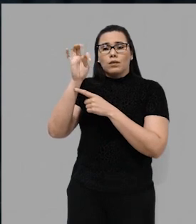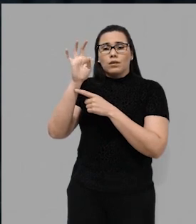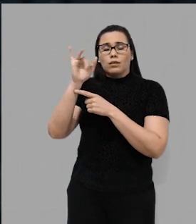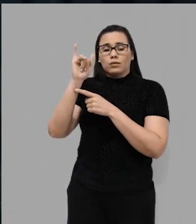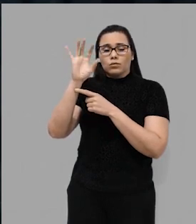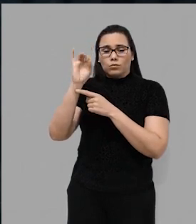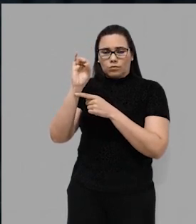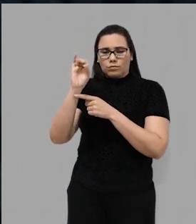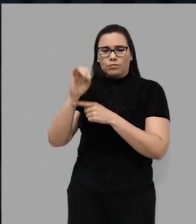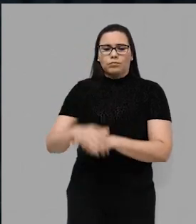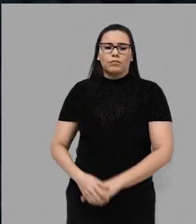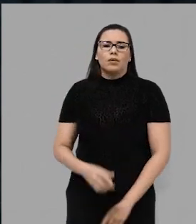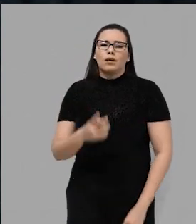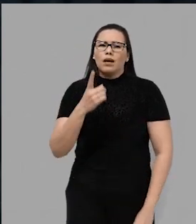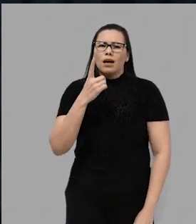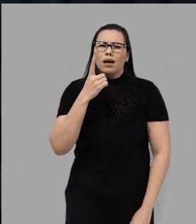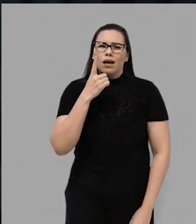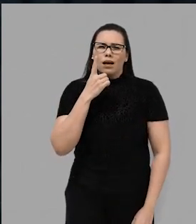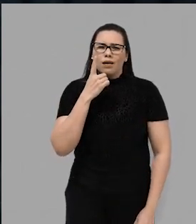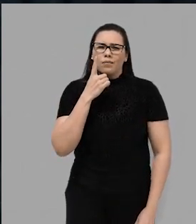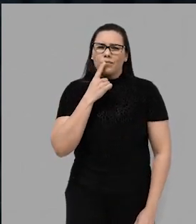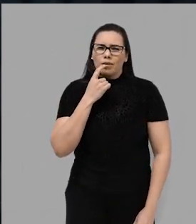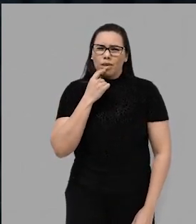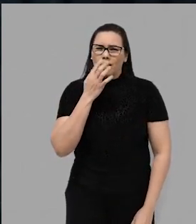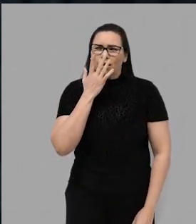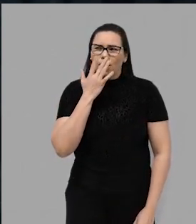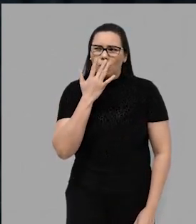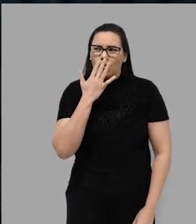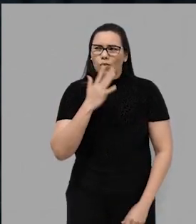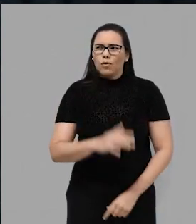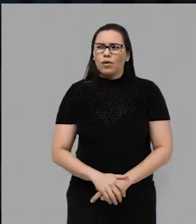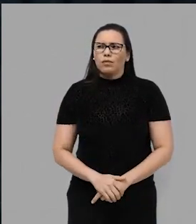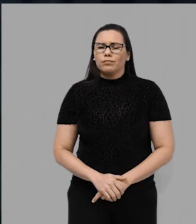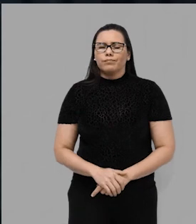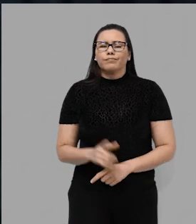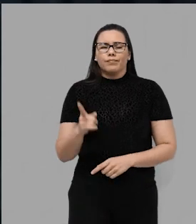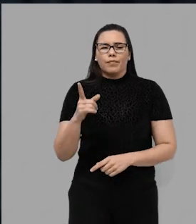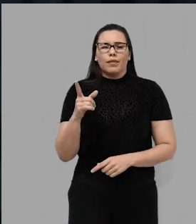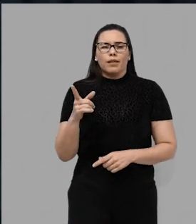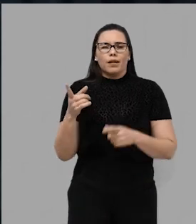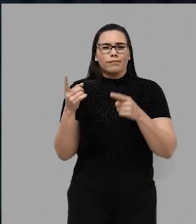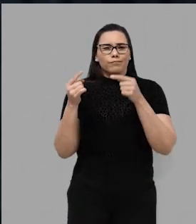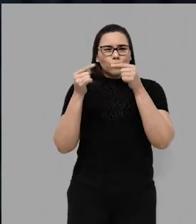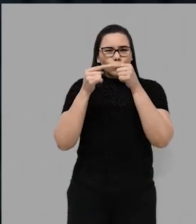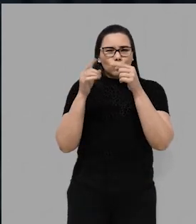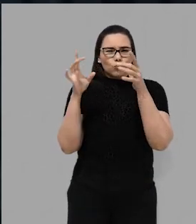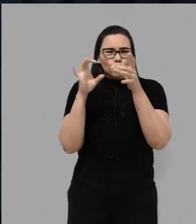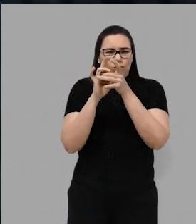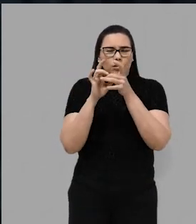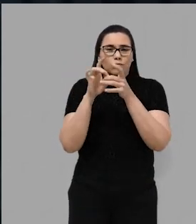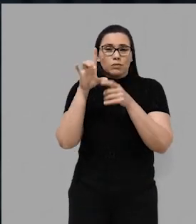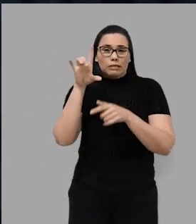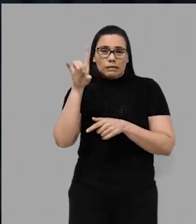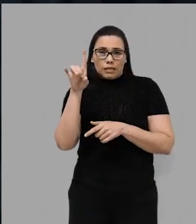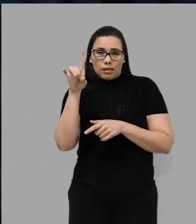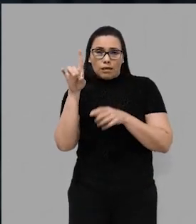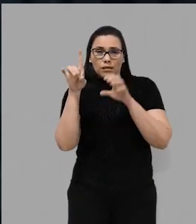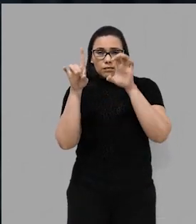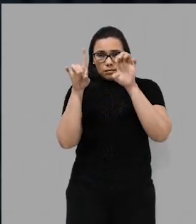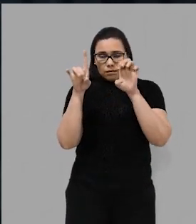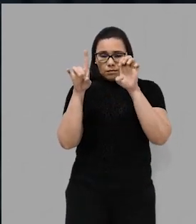cor vermelha, né? Eu estou juntando aqui, ó, os indivíduos D, da espécie D, e os indivíduos